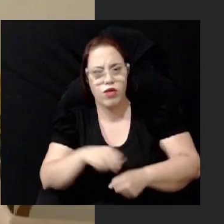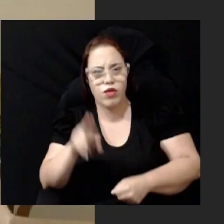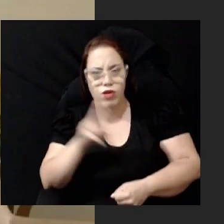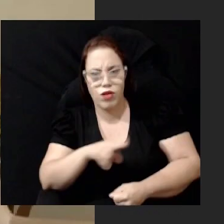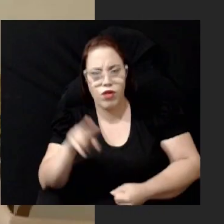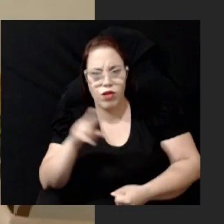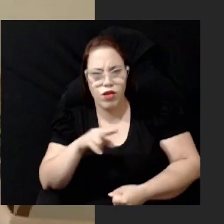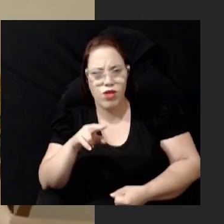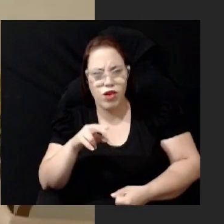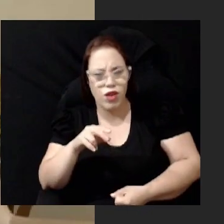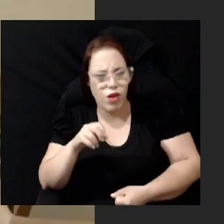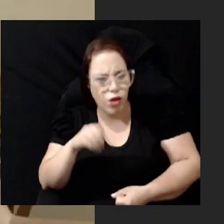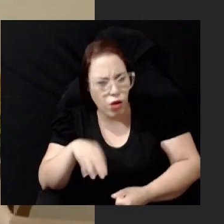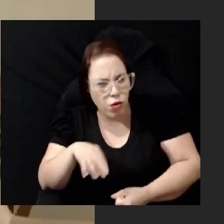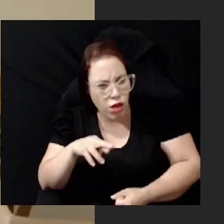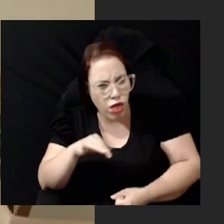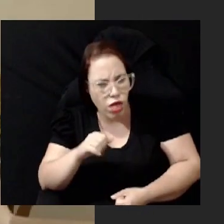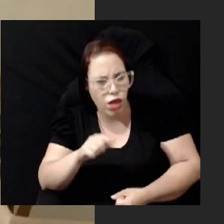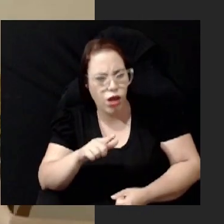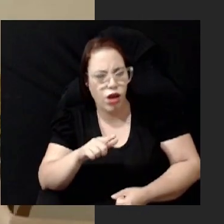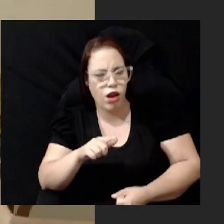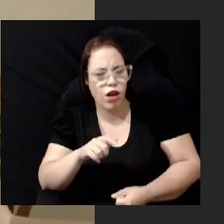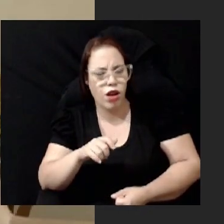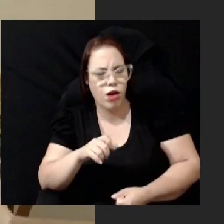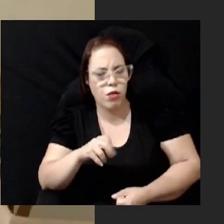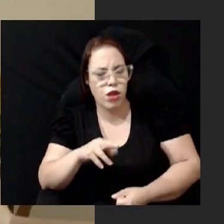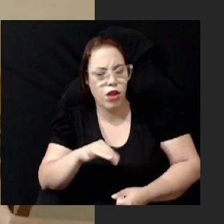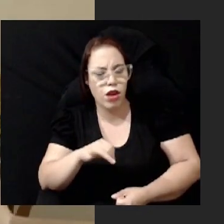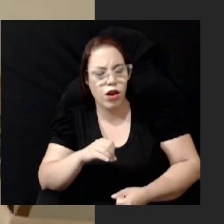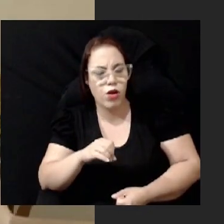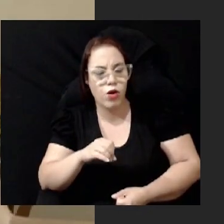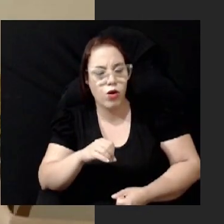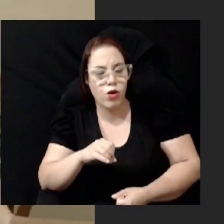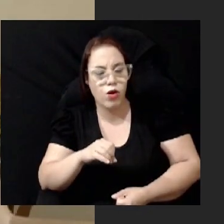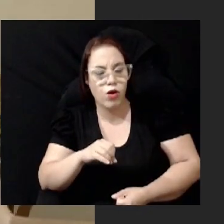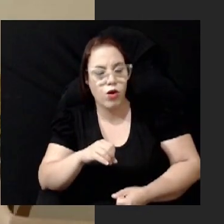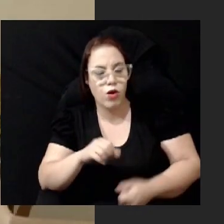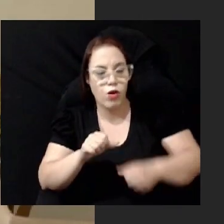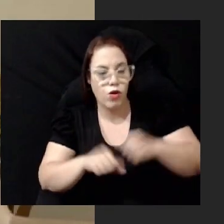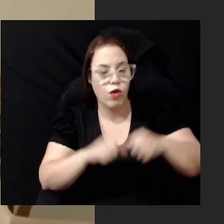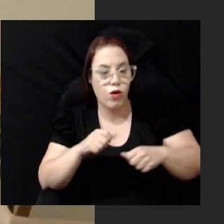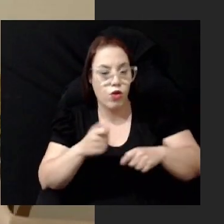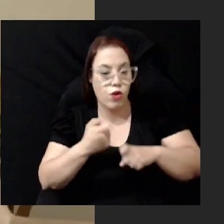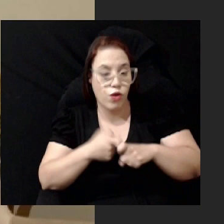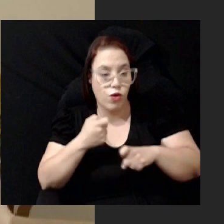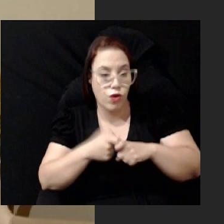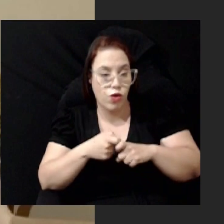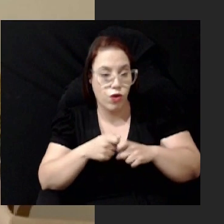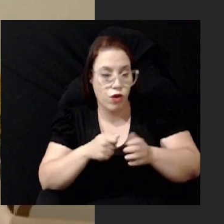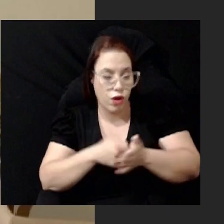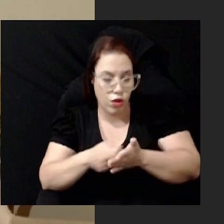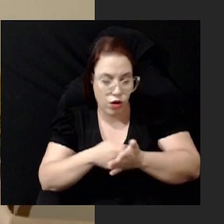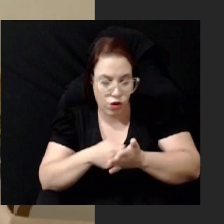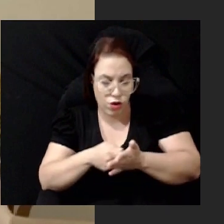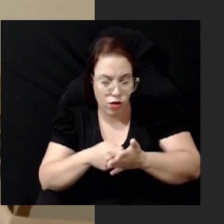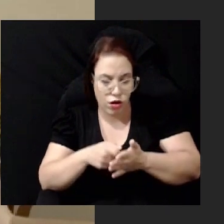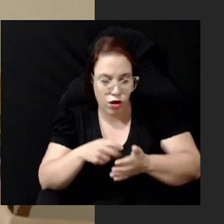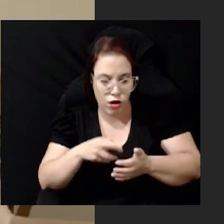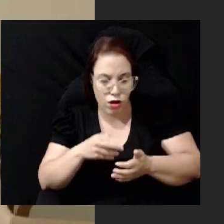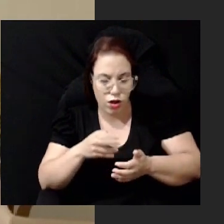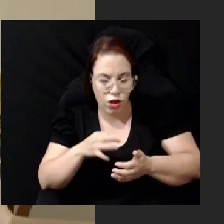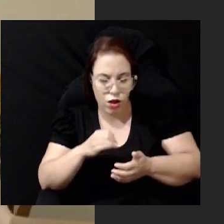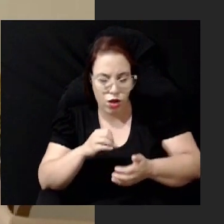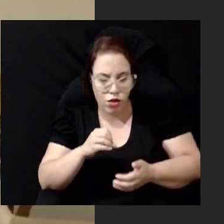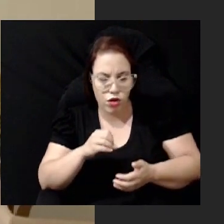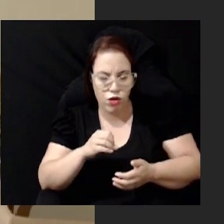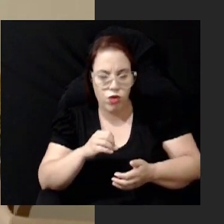que usar hastes de metal, de titânio, para colocar alguma placa, substituindo aquele osso que foi ressecado. Hoje